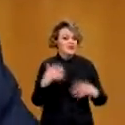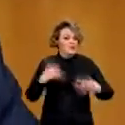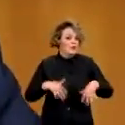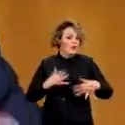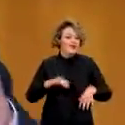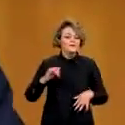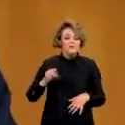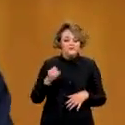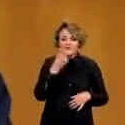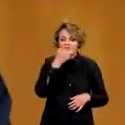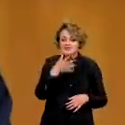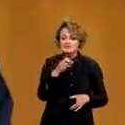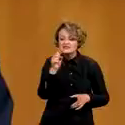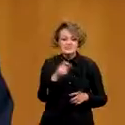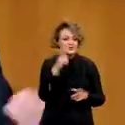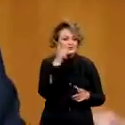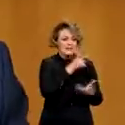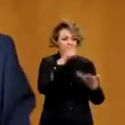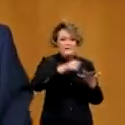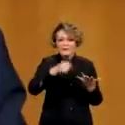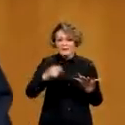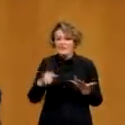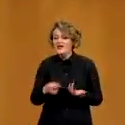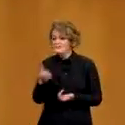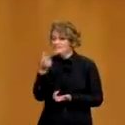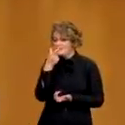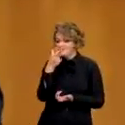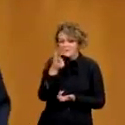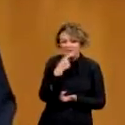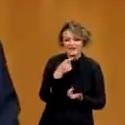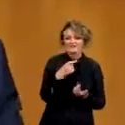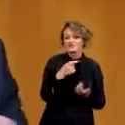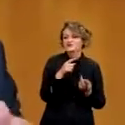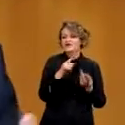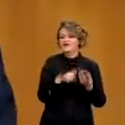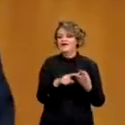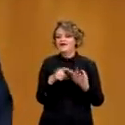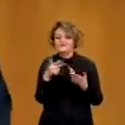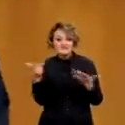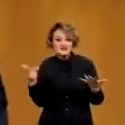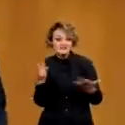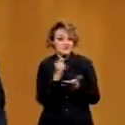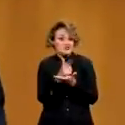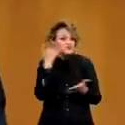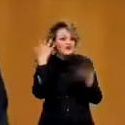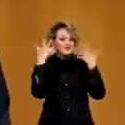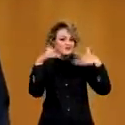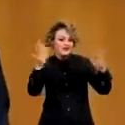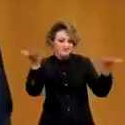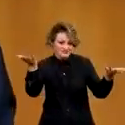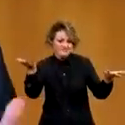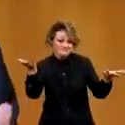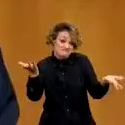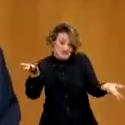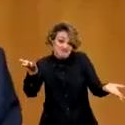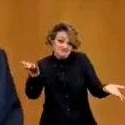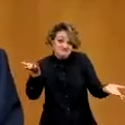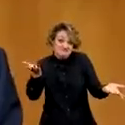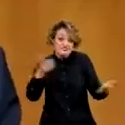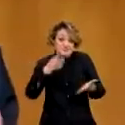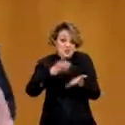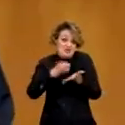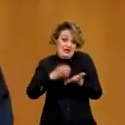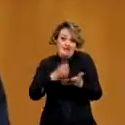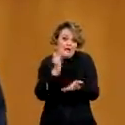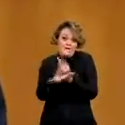gente produzir muitas coisas de remédio à máquina, de remédio ao consultório... A gente consome naturalmente, né? A gente é lógico, nós somos obrigados